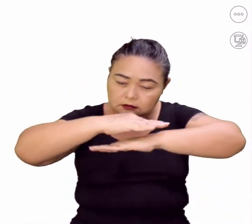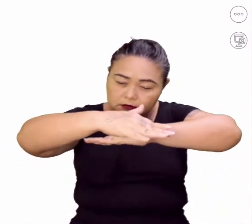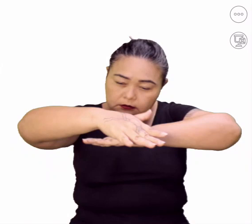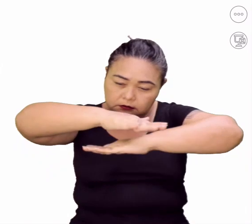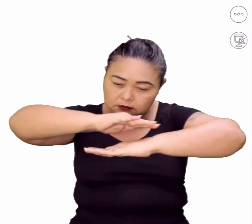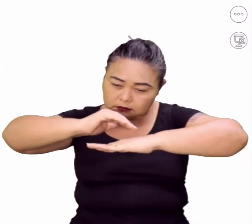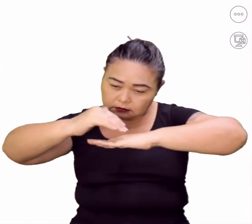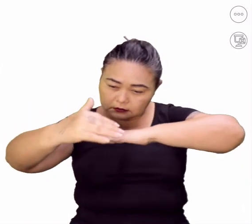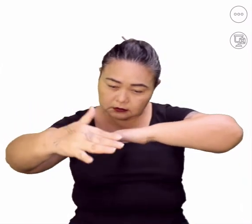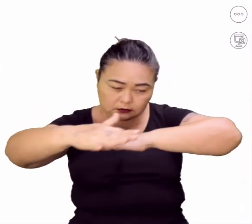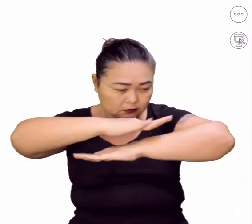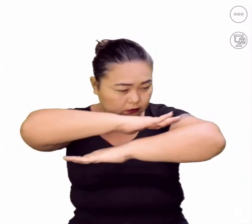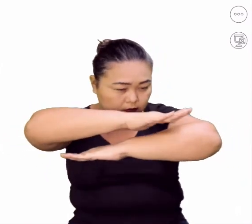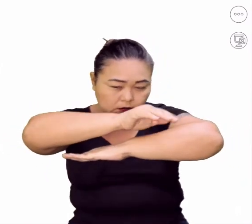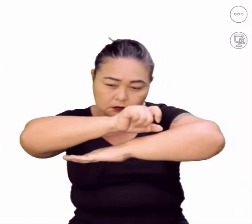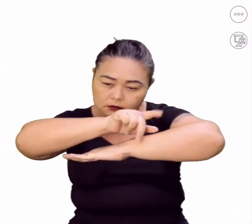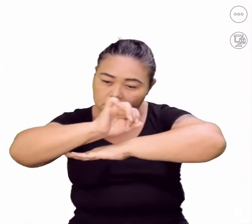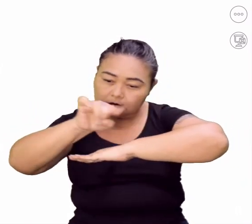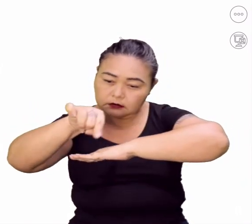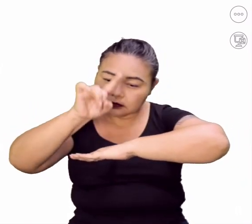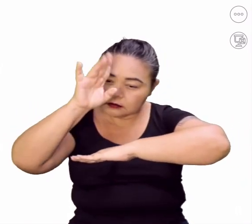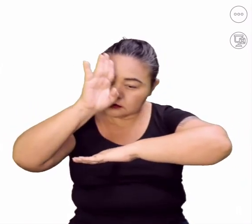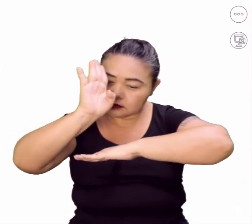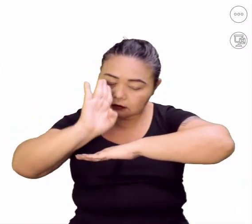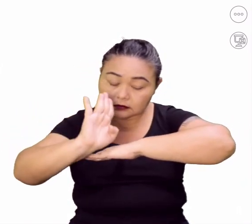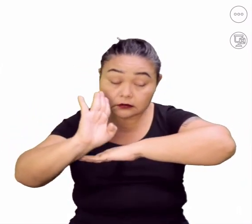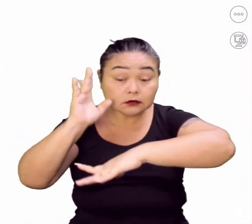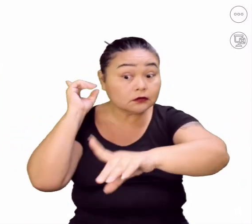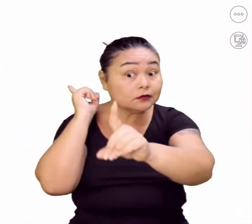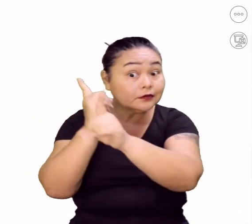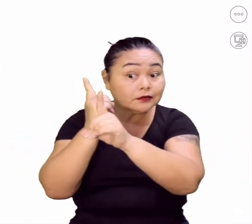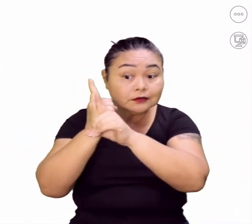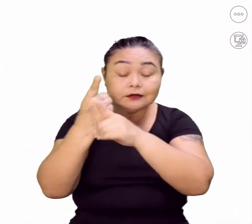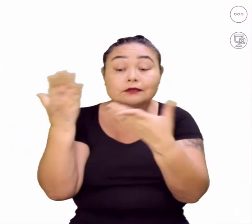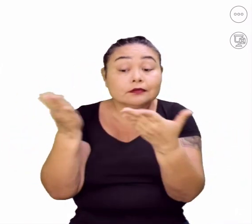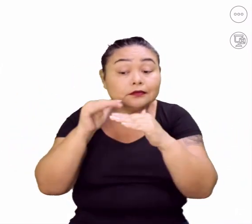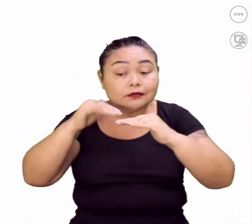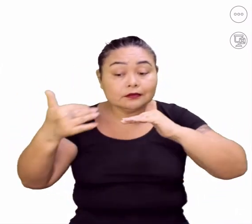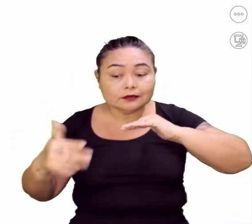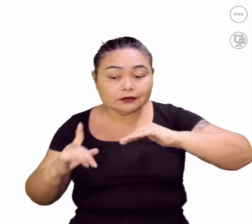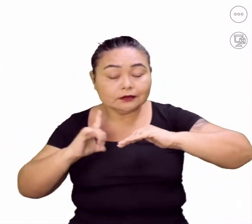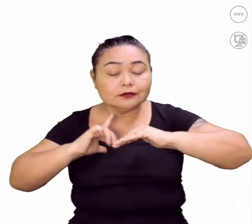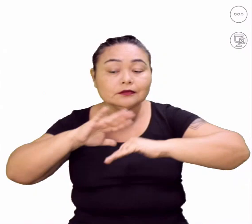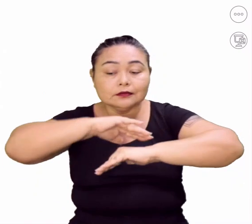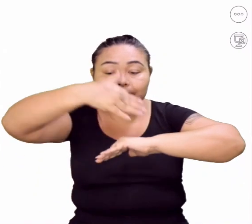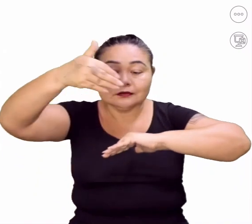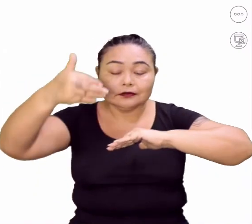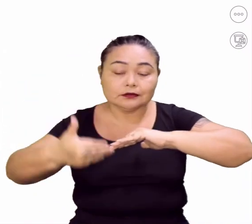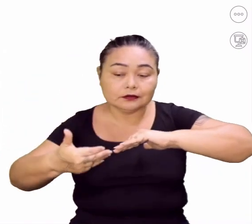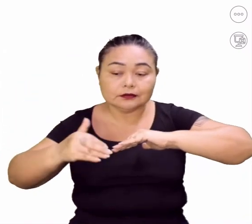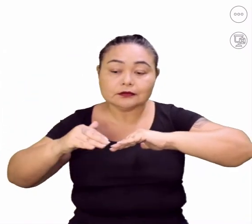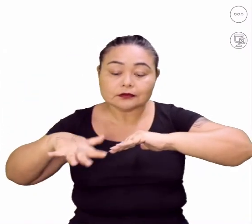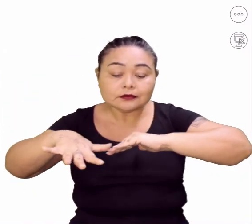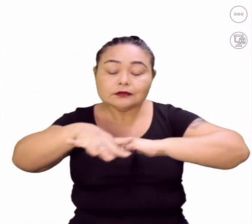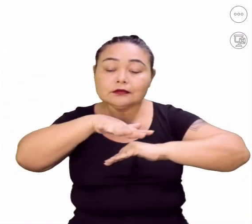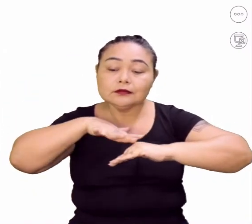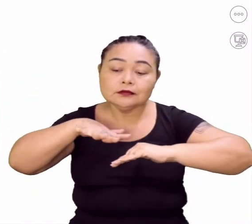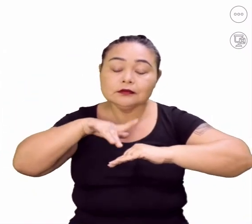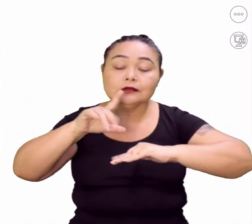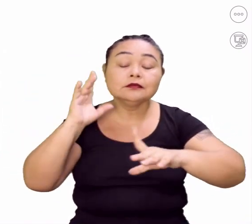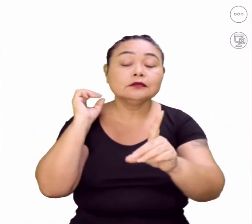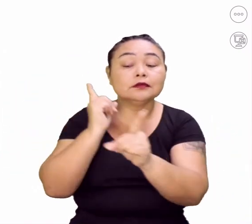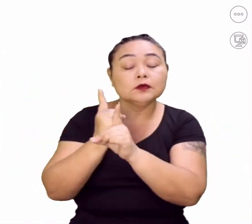do Brasil, a gente não vai encontrar os famosos dobramentos modernos. E é nessas áreas de dobramento moderno que a gente